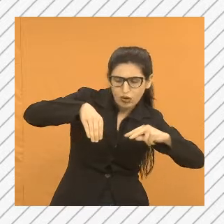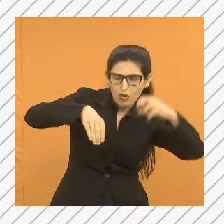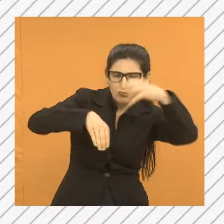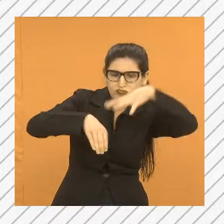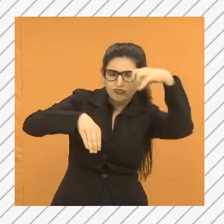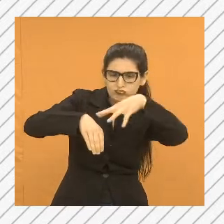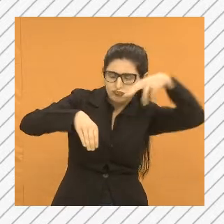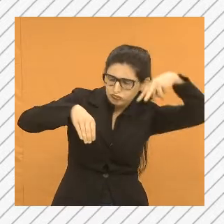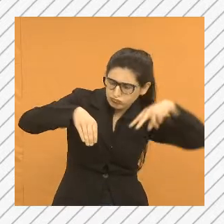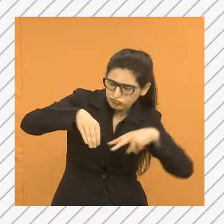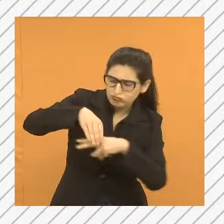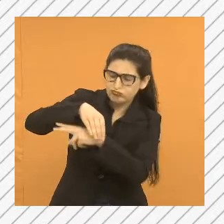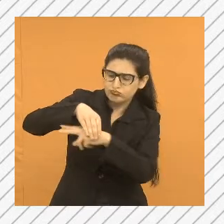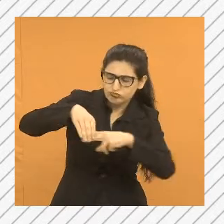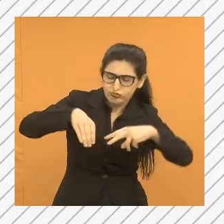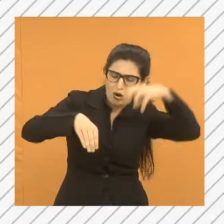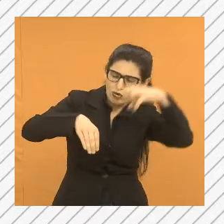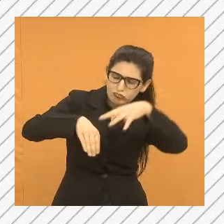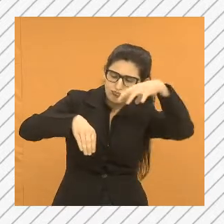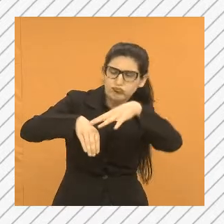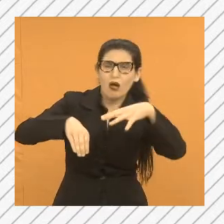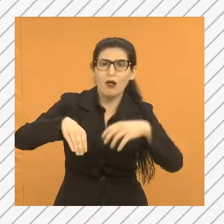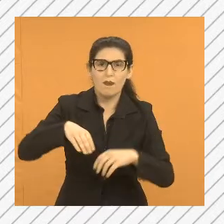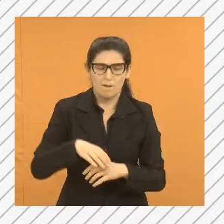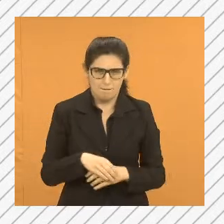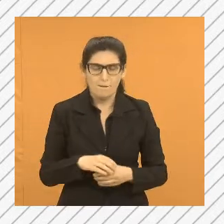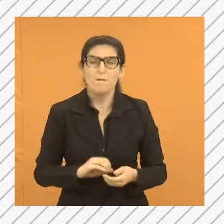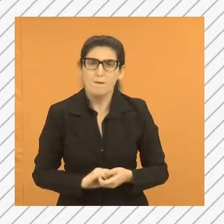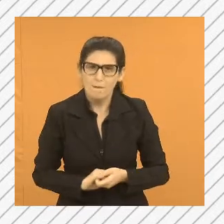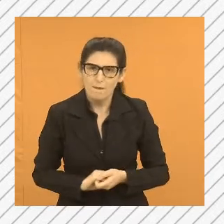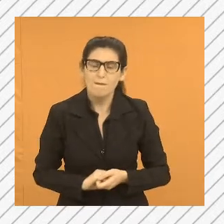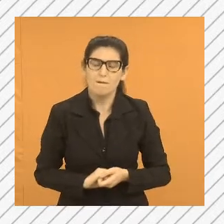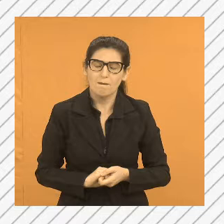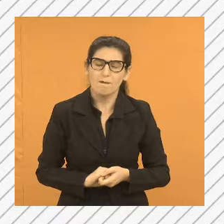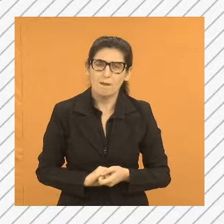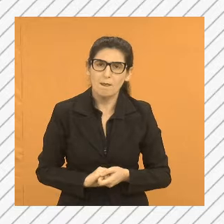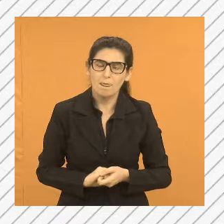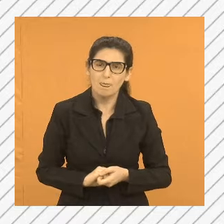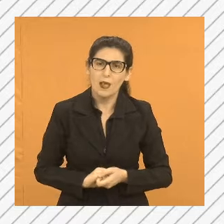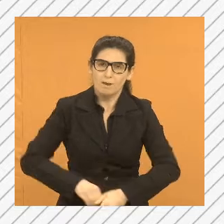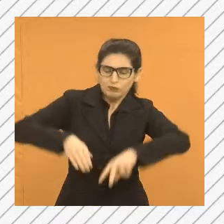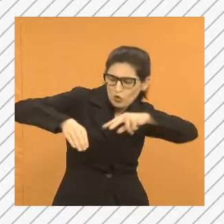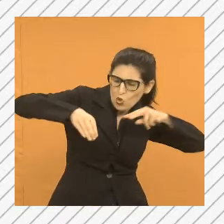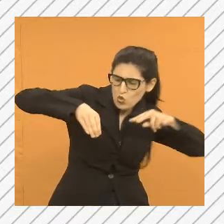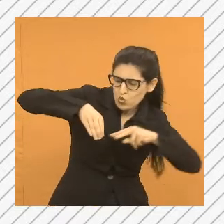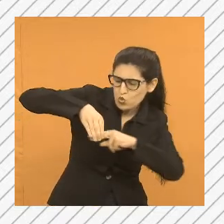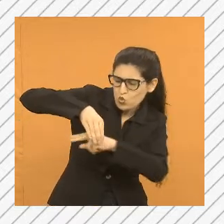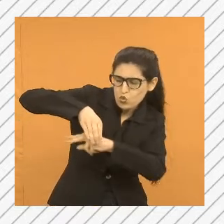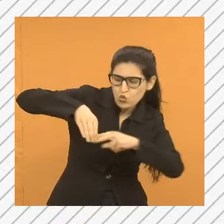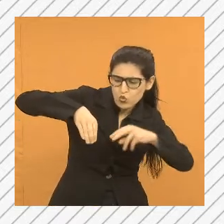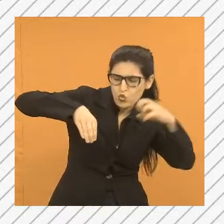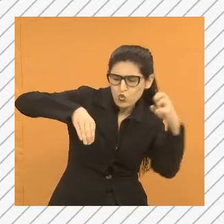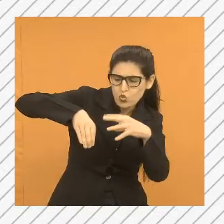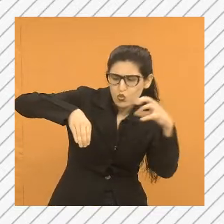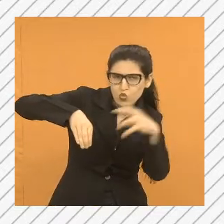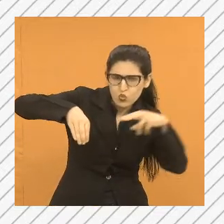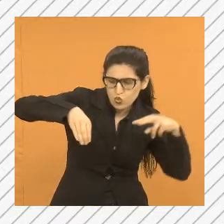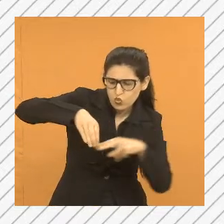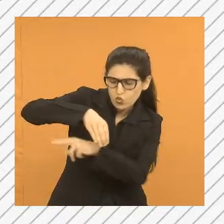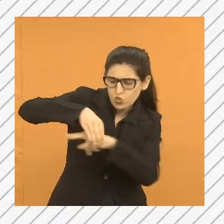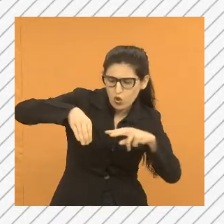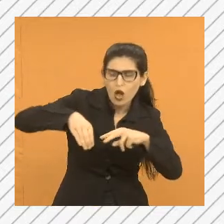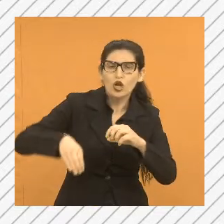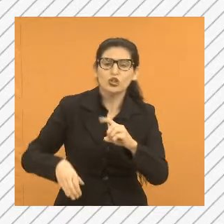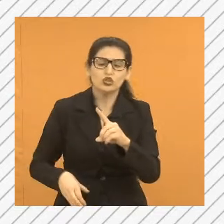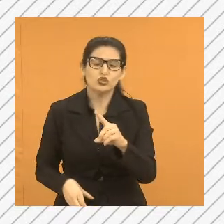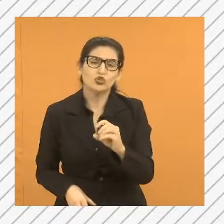Entre os ultrassons, os que nós temos uma demanda reprimida são aqueles que são solicitados com